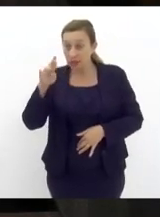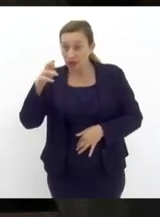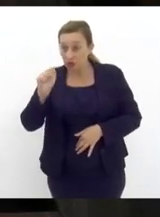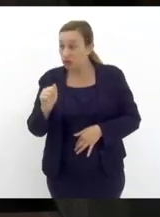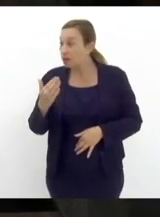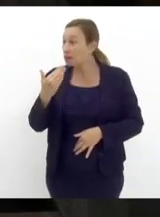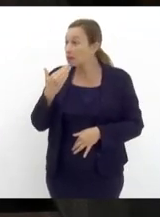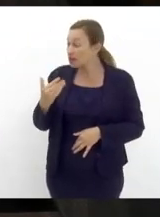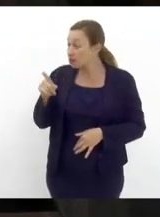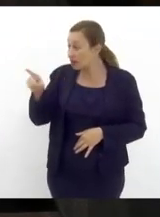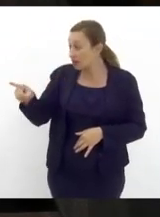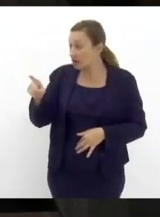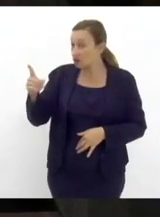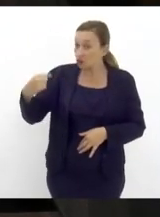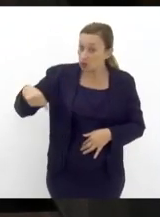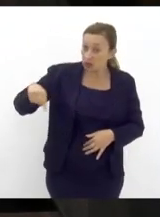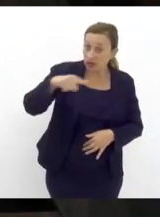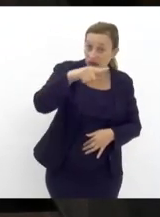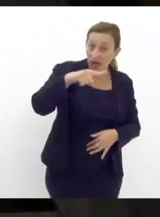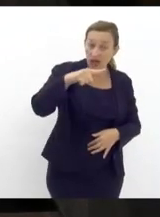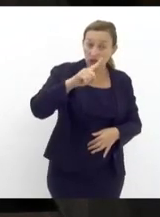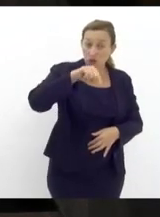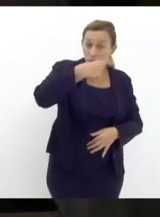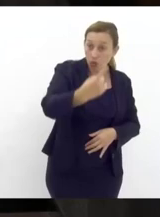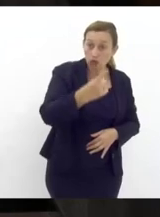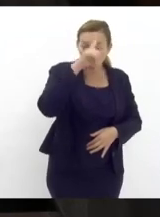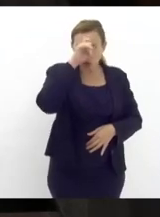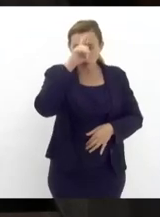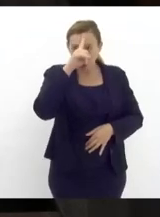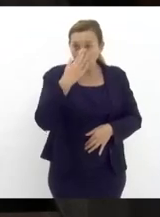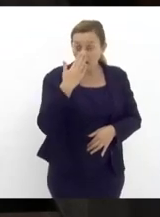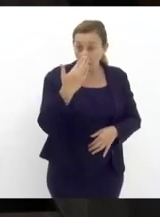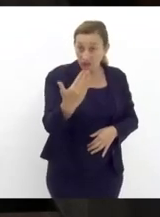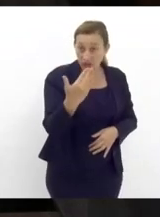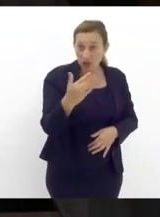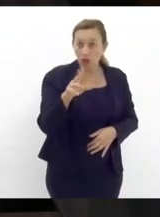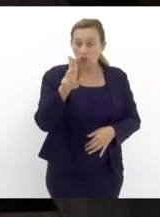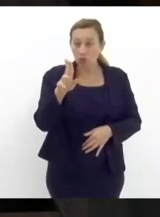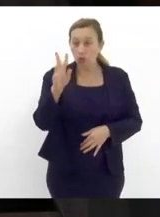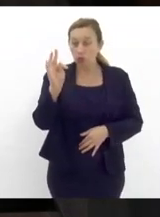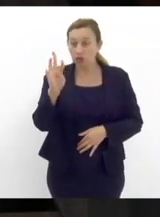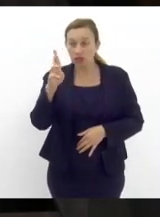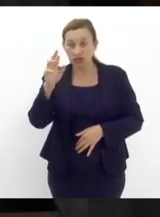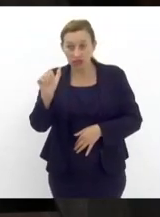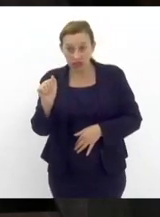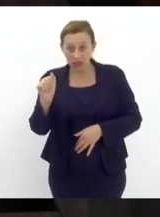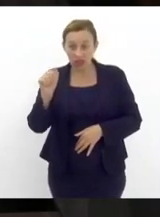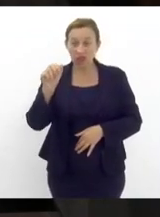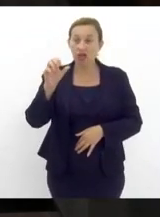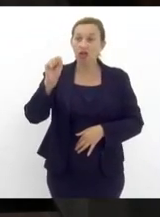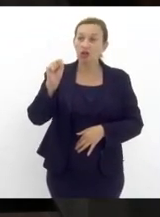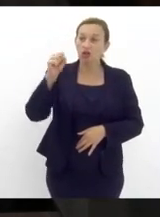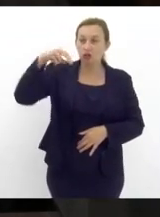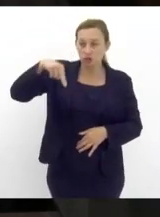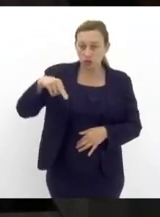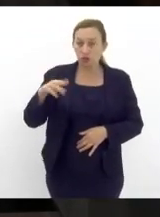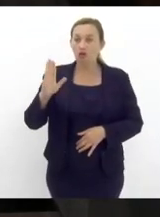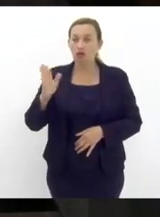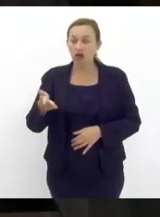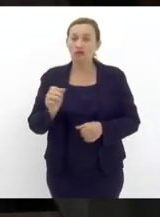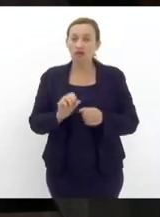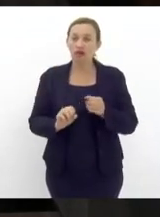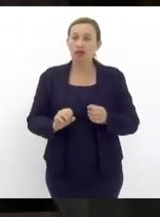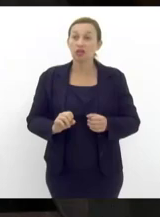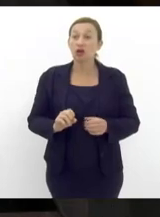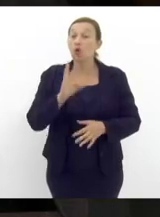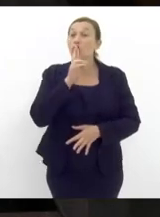que ele fizesse no hospital São José do Avaí que é em frente deputada uma ultrassom que foi feito e tem o resultado do ultrassom